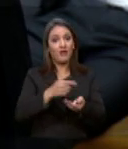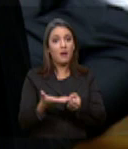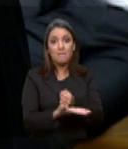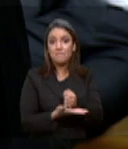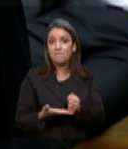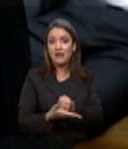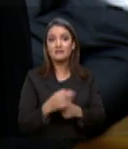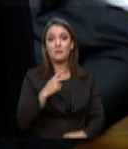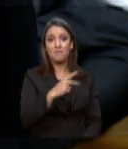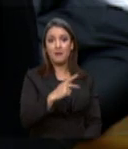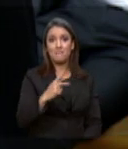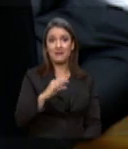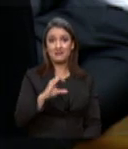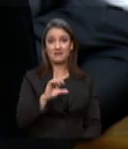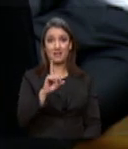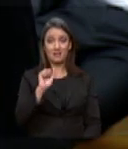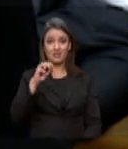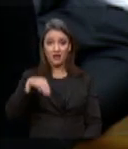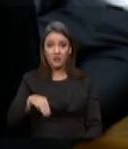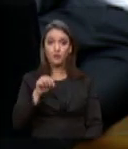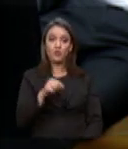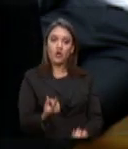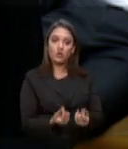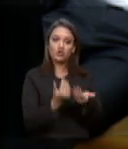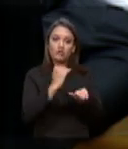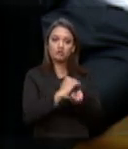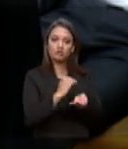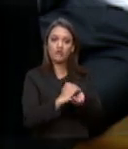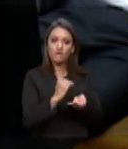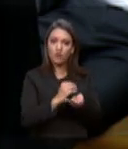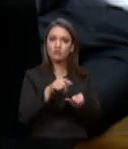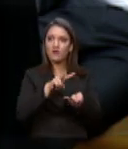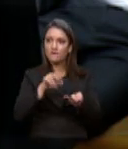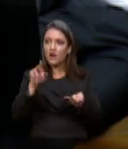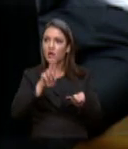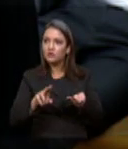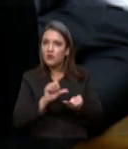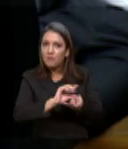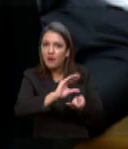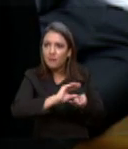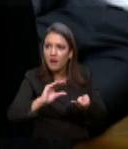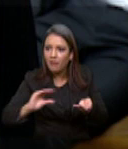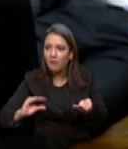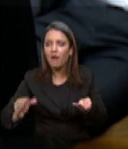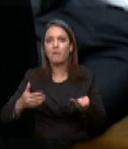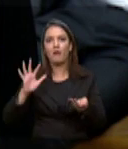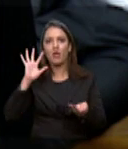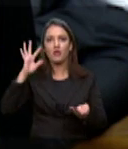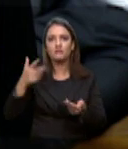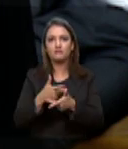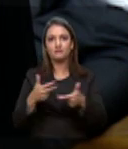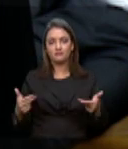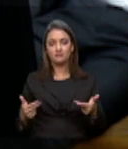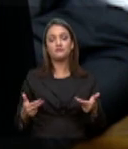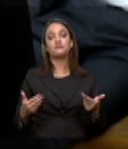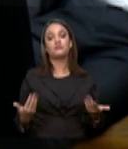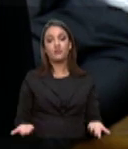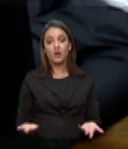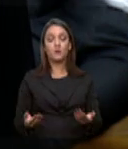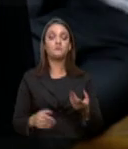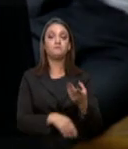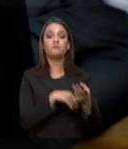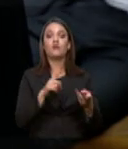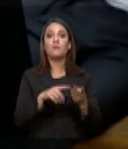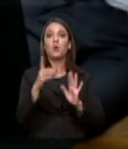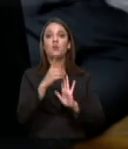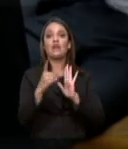do próprio PPCdan, a partir dos recursos do Fundo Amazônia, que se adotam as medidas relativas ao PPCdan. Trazemos também aqui